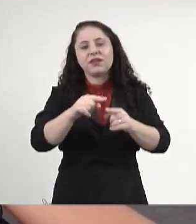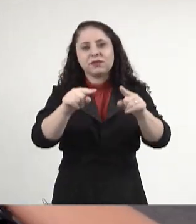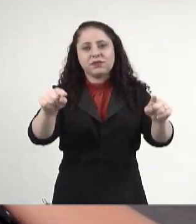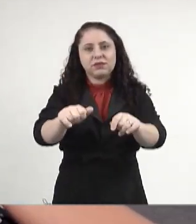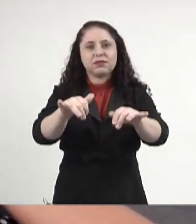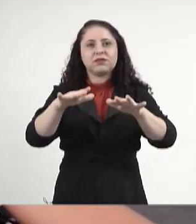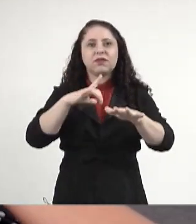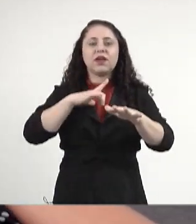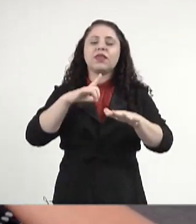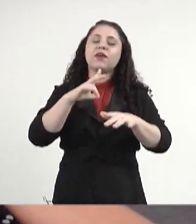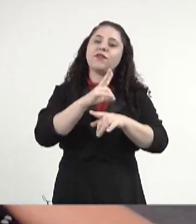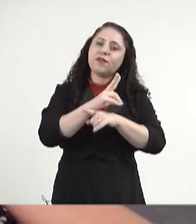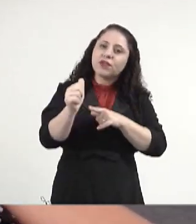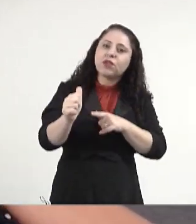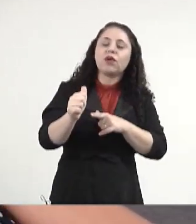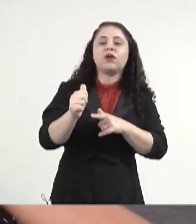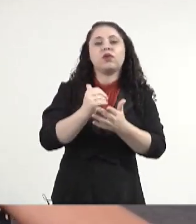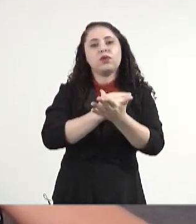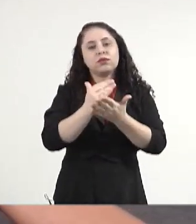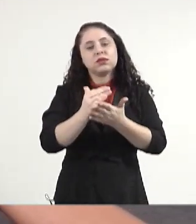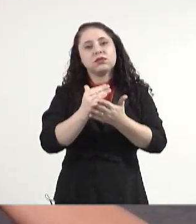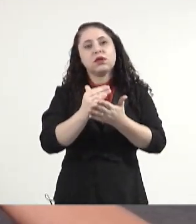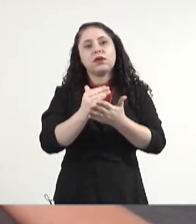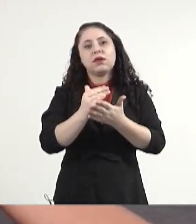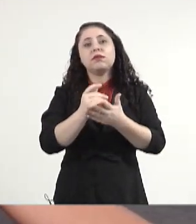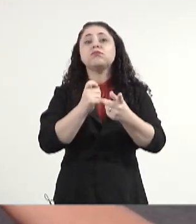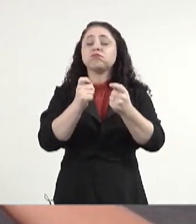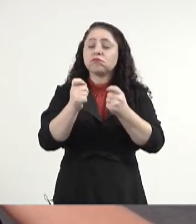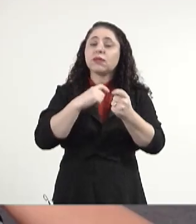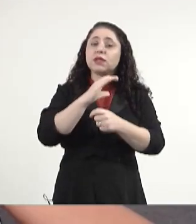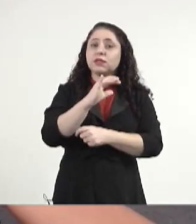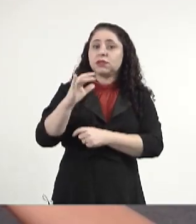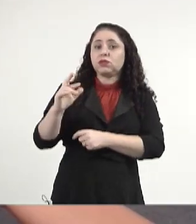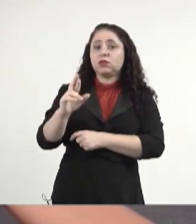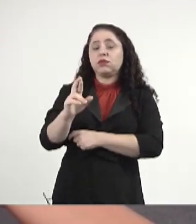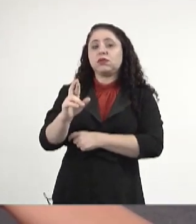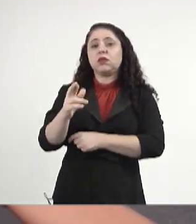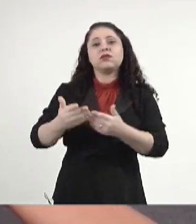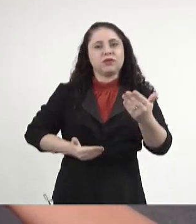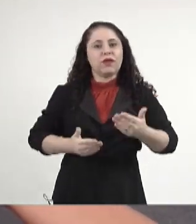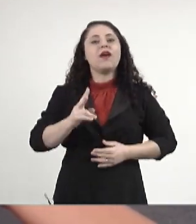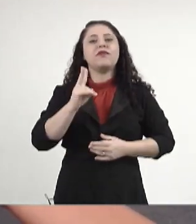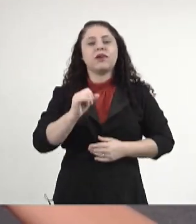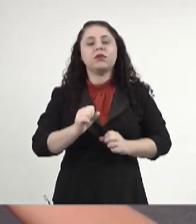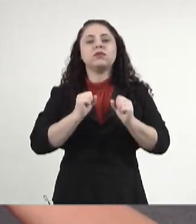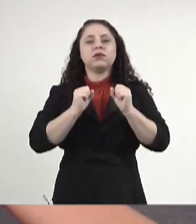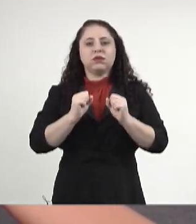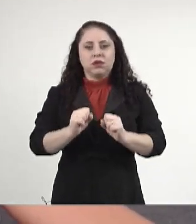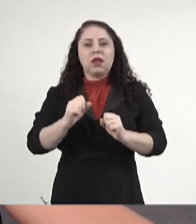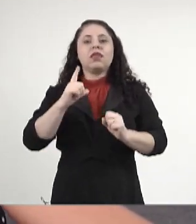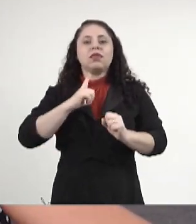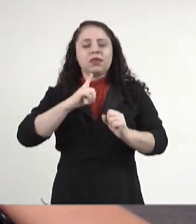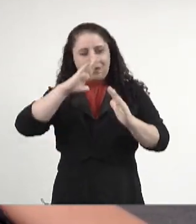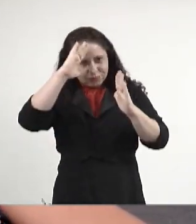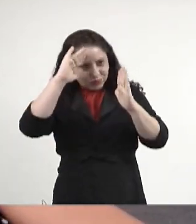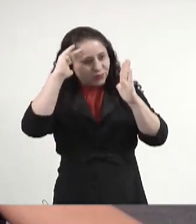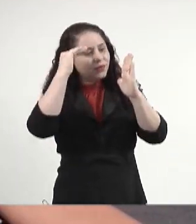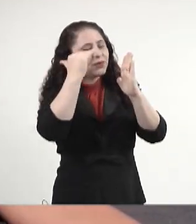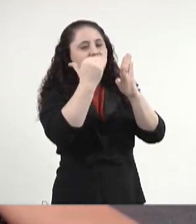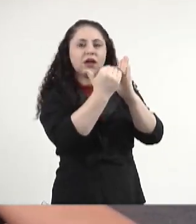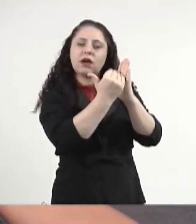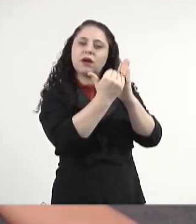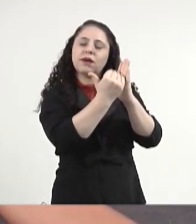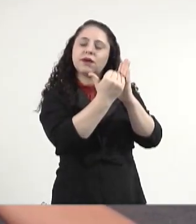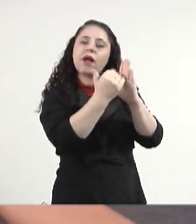nós teremos êxito, começamos uma votação muito expressiva já na CCJ, esses servidores vão poder, enfim, receber esse reconhecimento, não